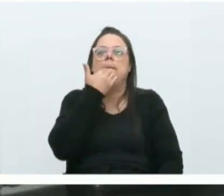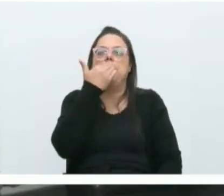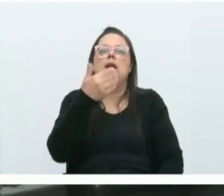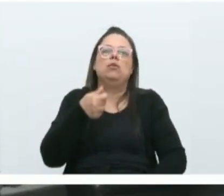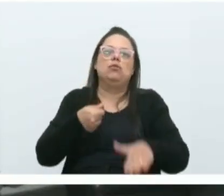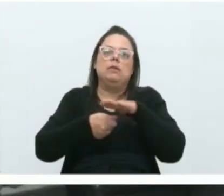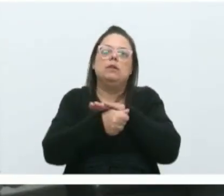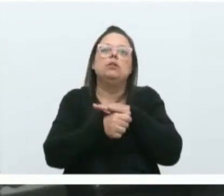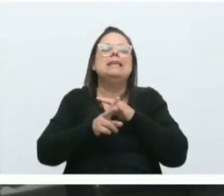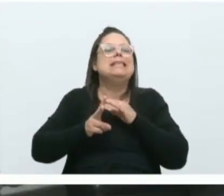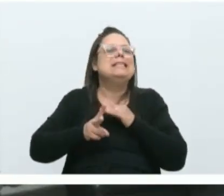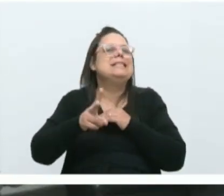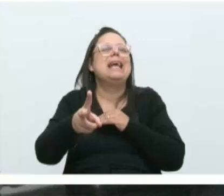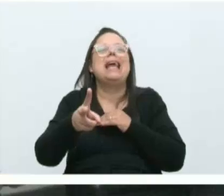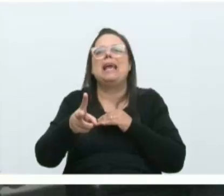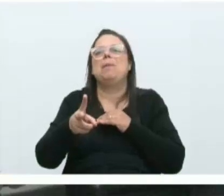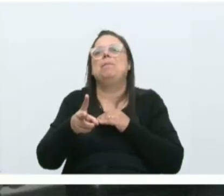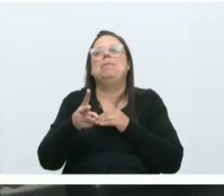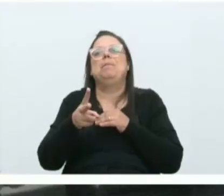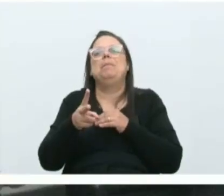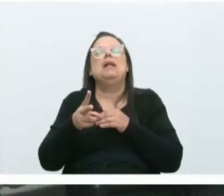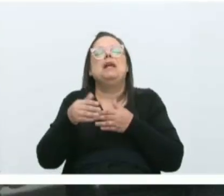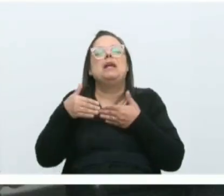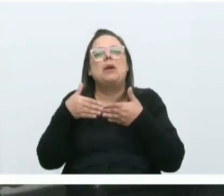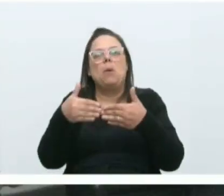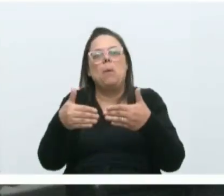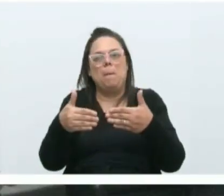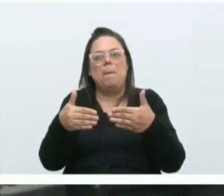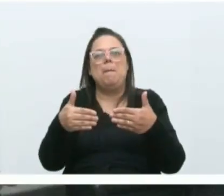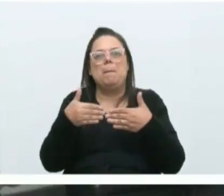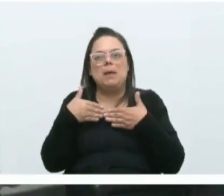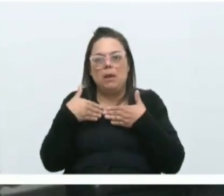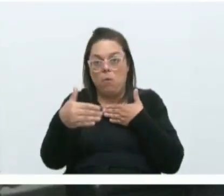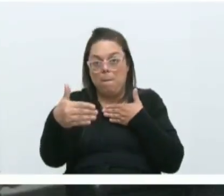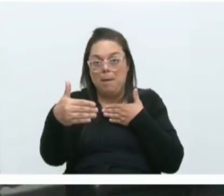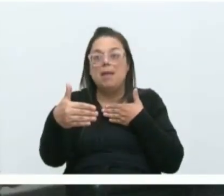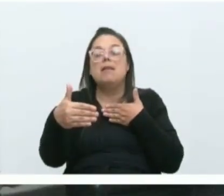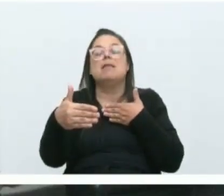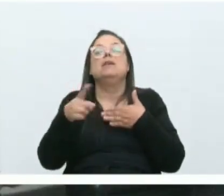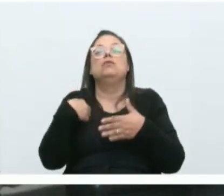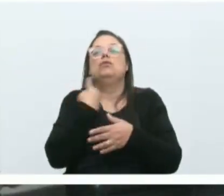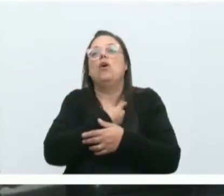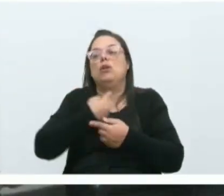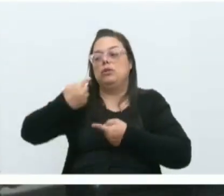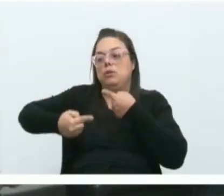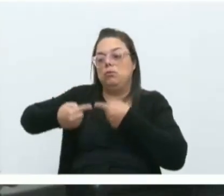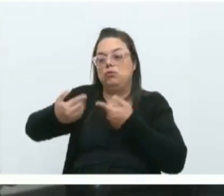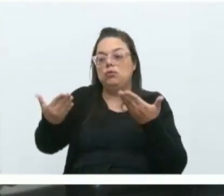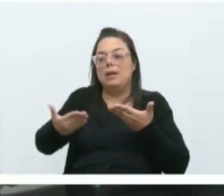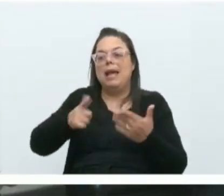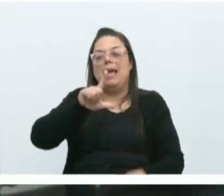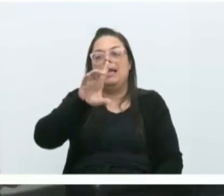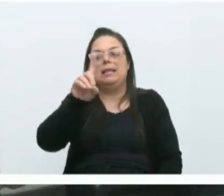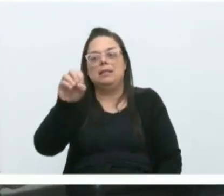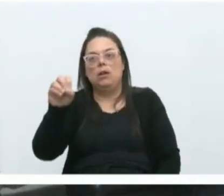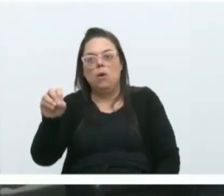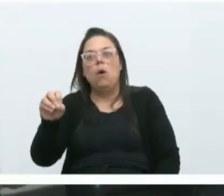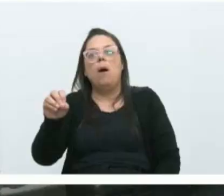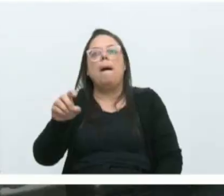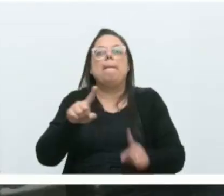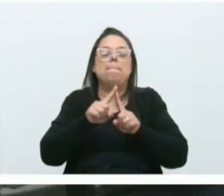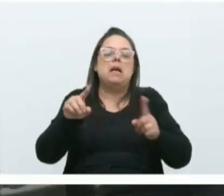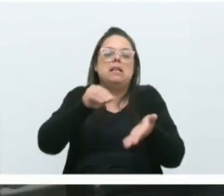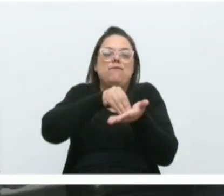todo começo de mandato, a lei geral cria uma situação sui generis. Porque nós estamos discutindo aqui a LDO sem o